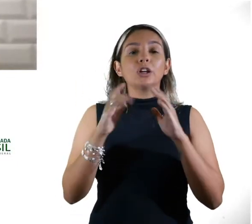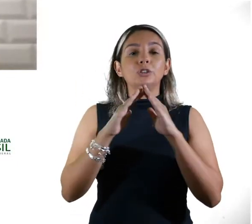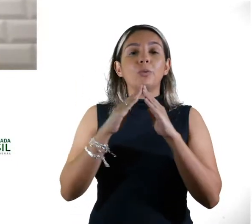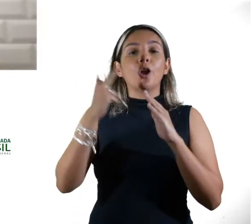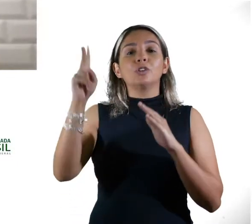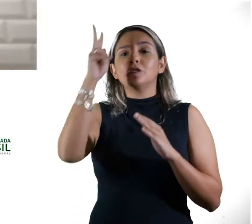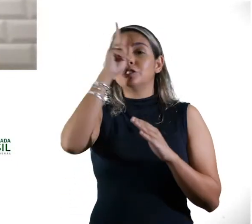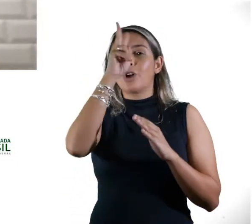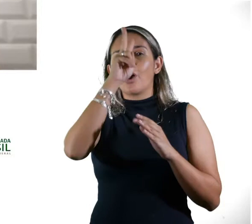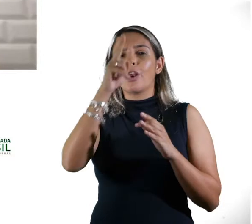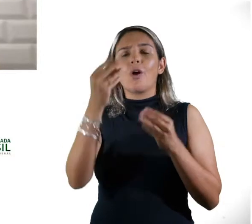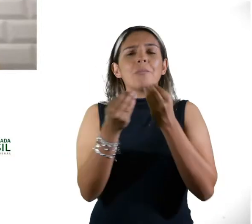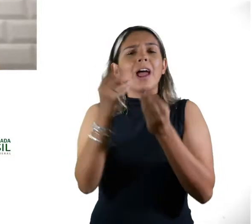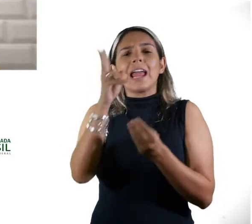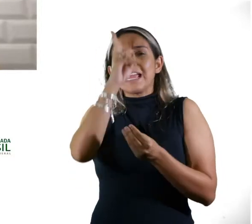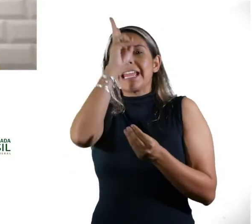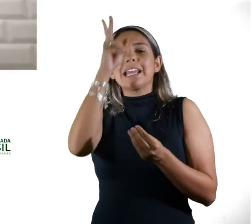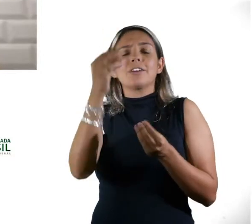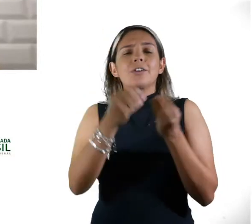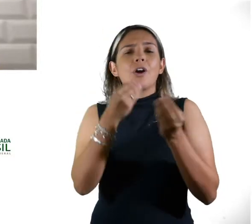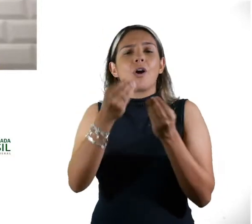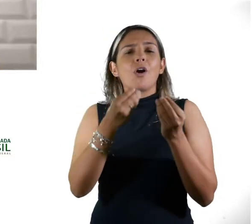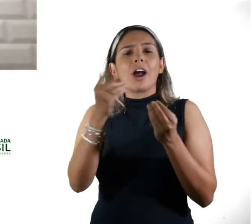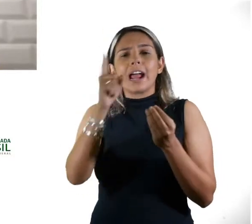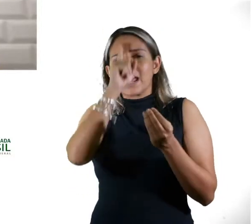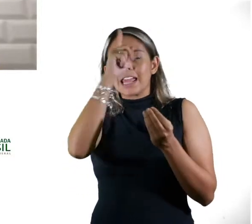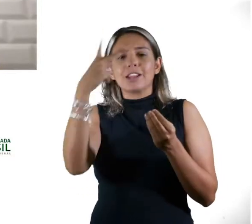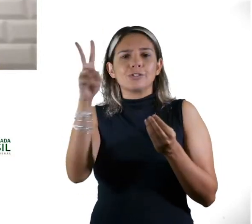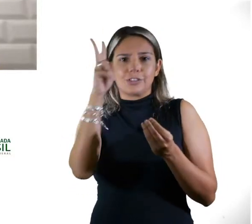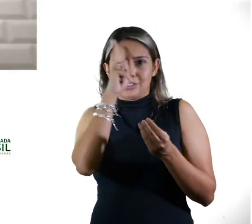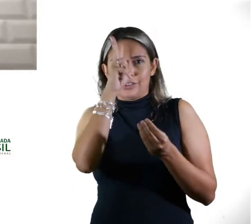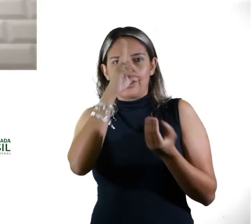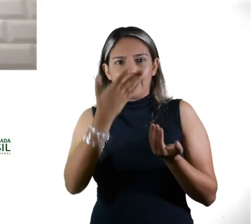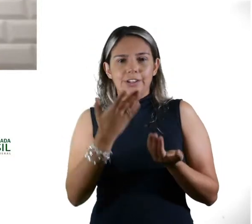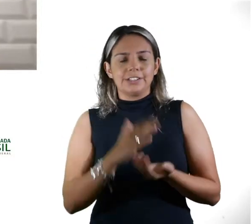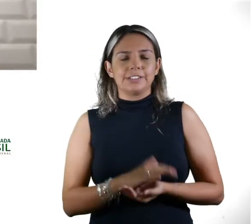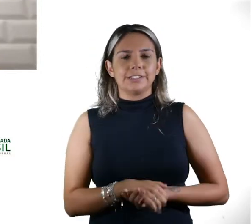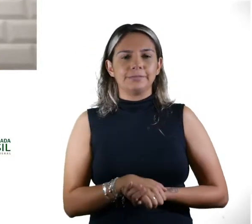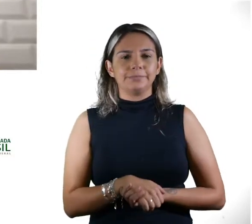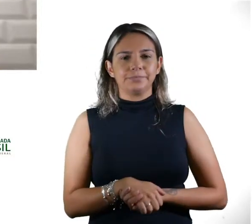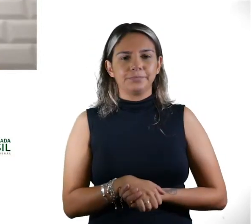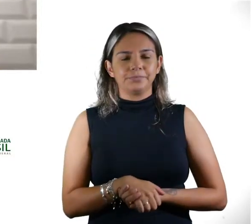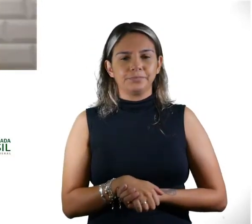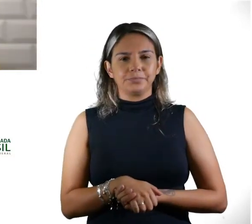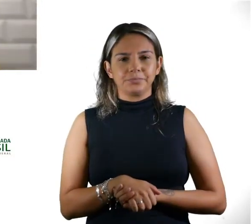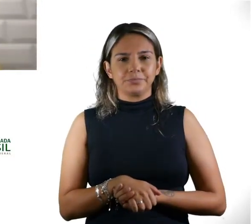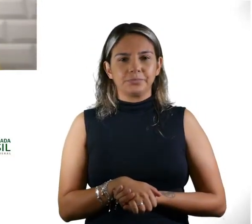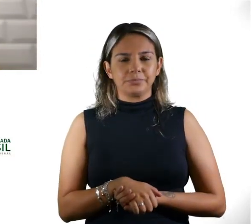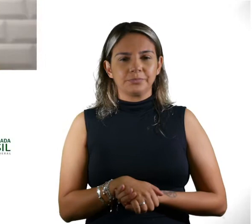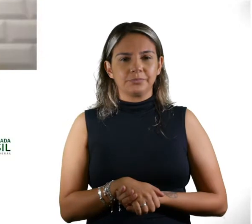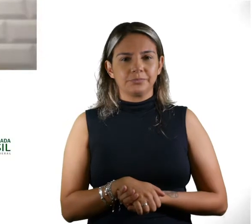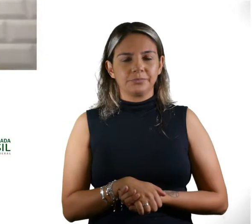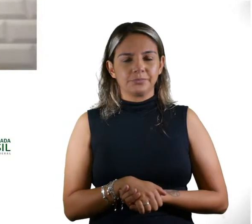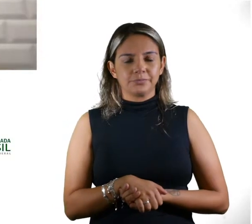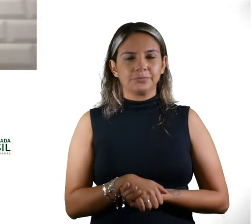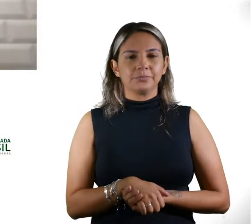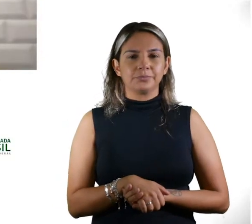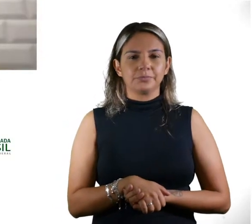Zé? Onde? Onde moram as suas histórias?